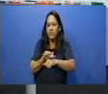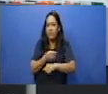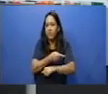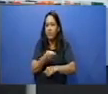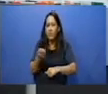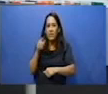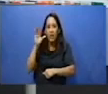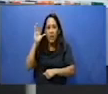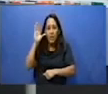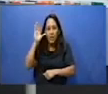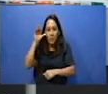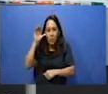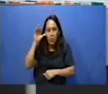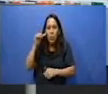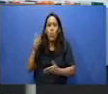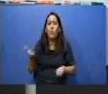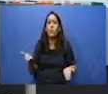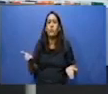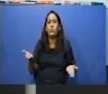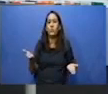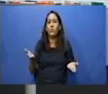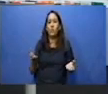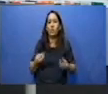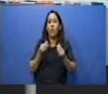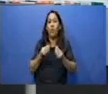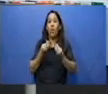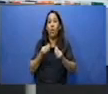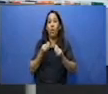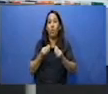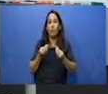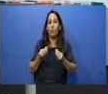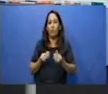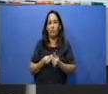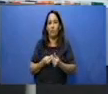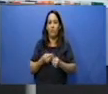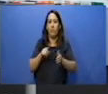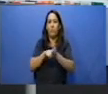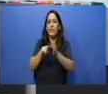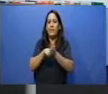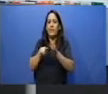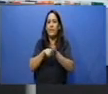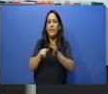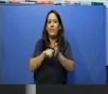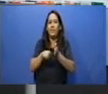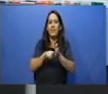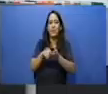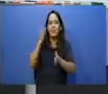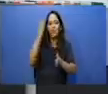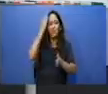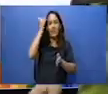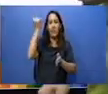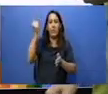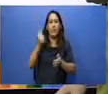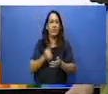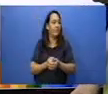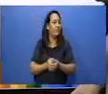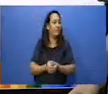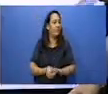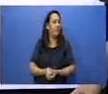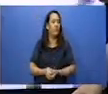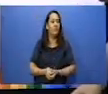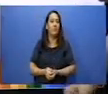obtém informações sobre o que lhe interessa? Aonde você vai pesquisar sobre isso?